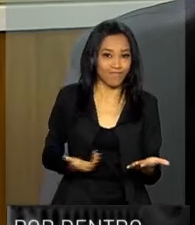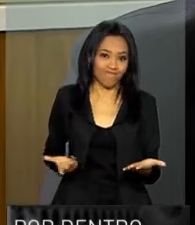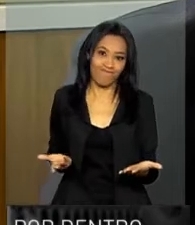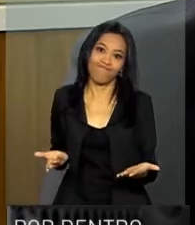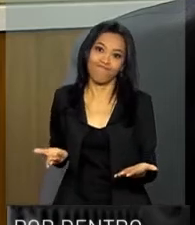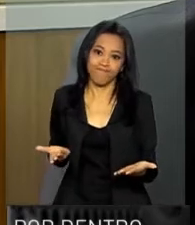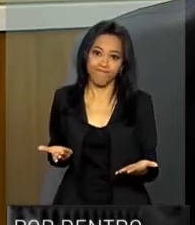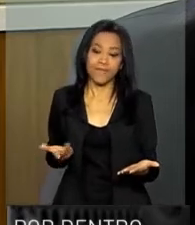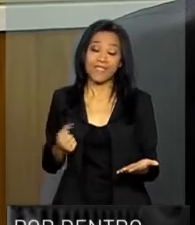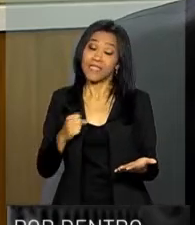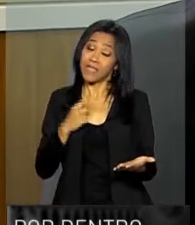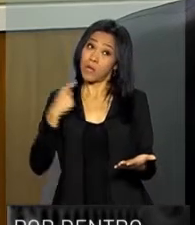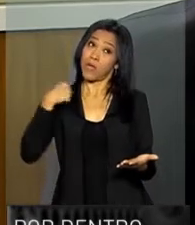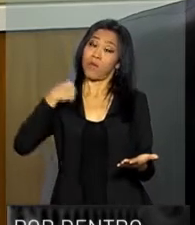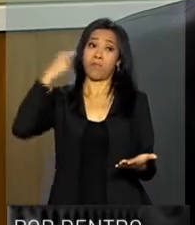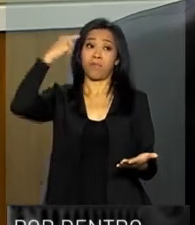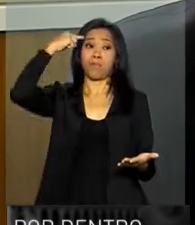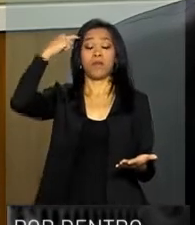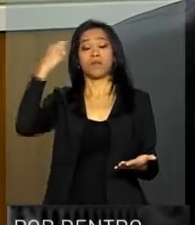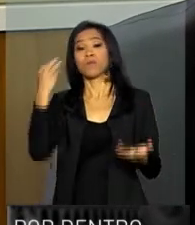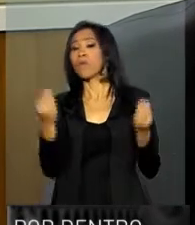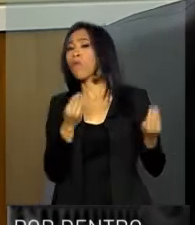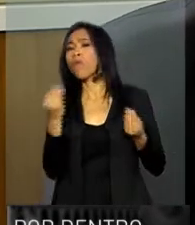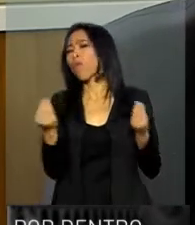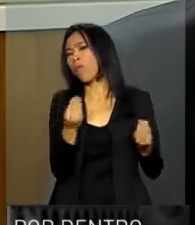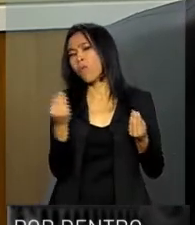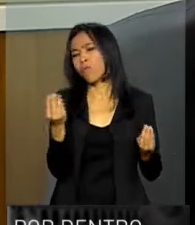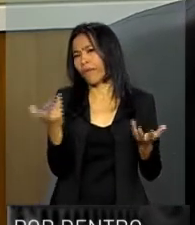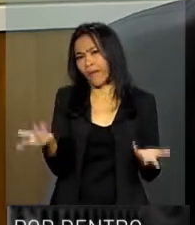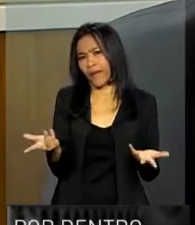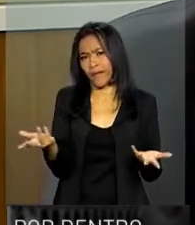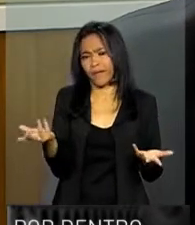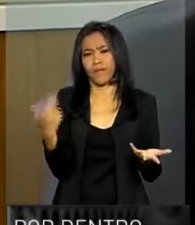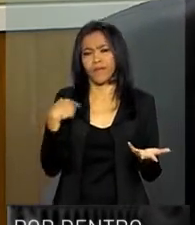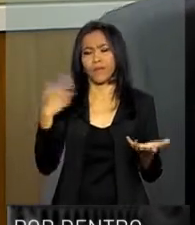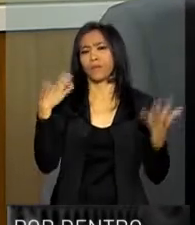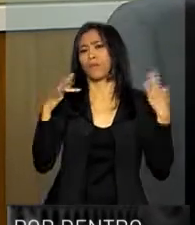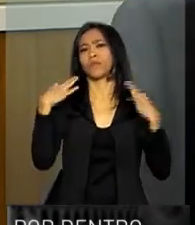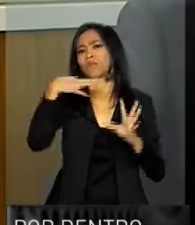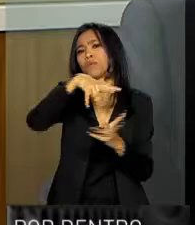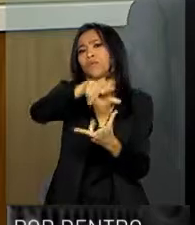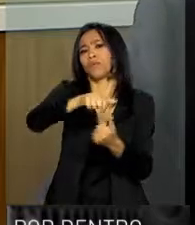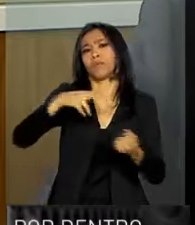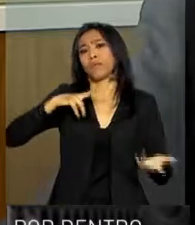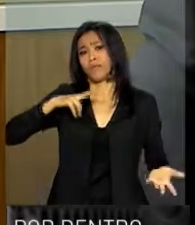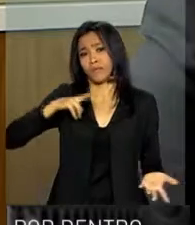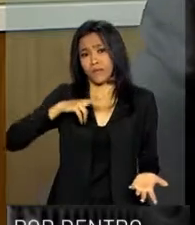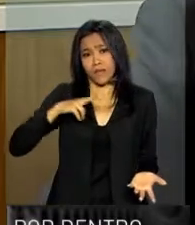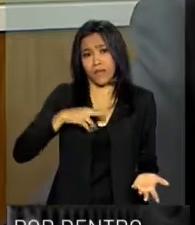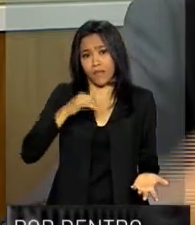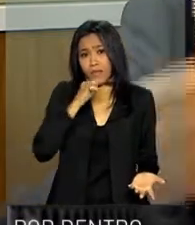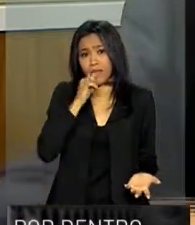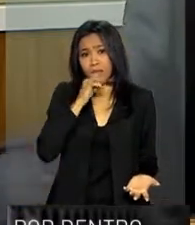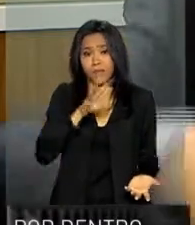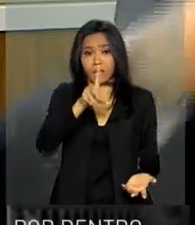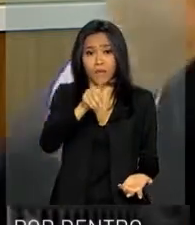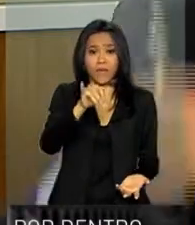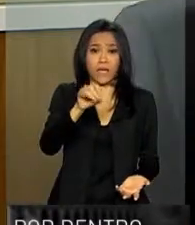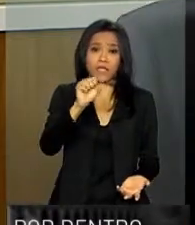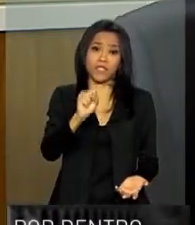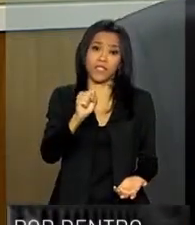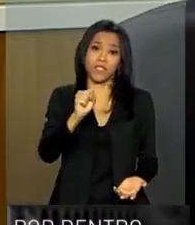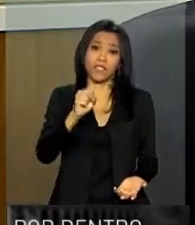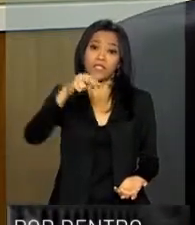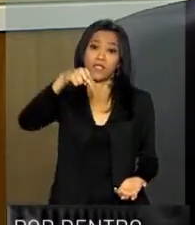que se nós olharmos como funciona o turismo mundo numa disney é privada é uma dizem não vai ser o único governo que vai fazer ela fatura